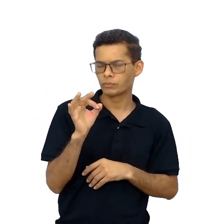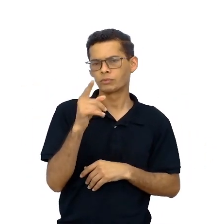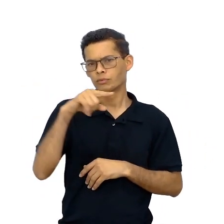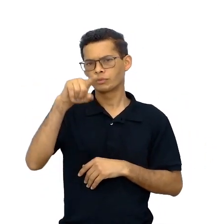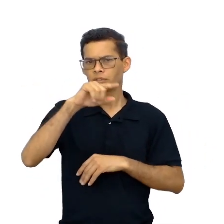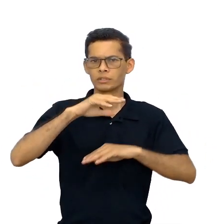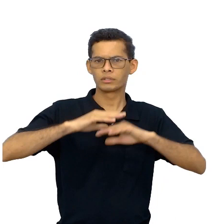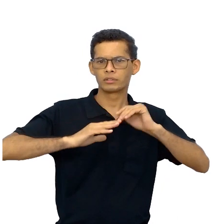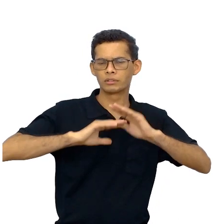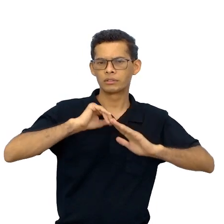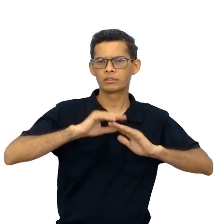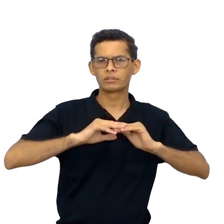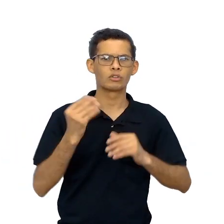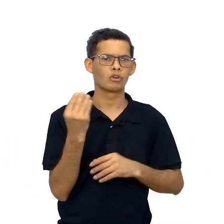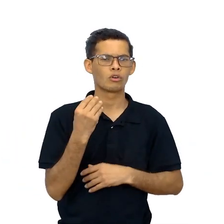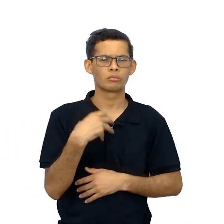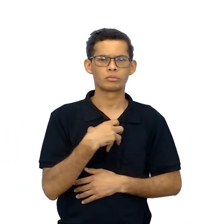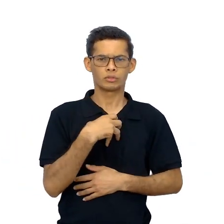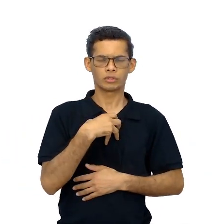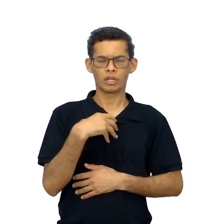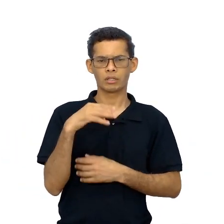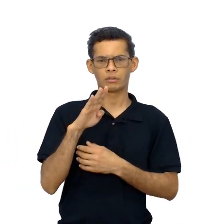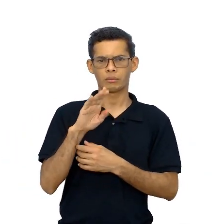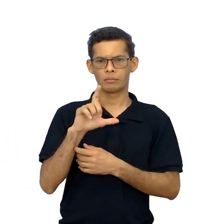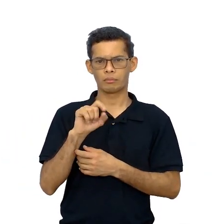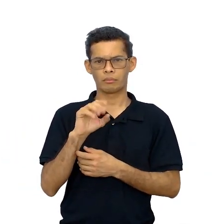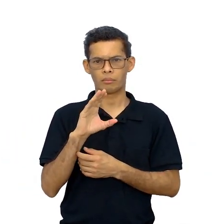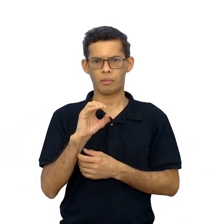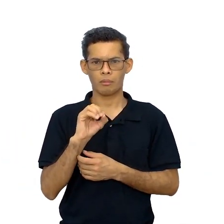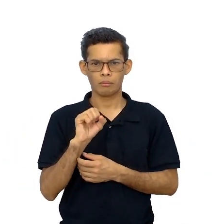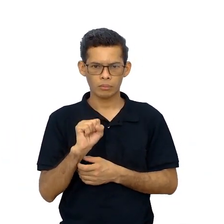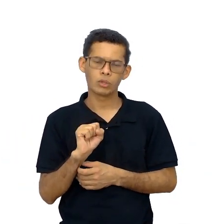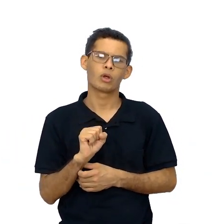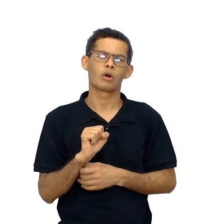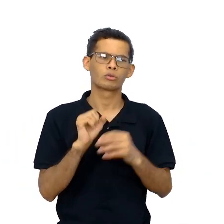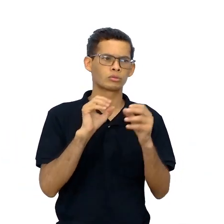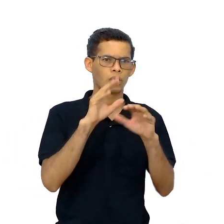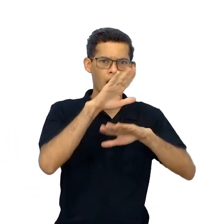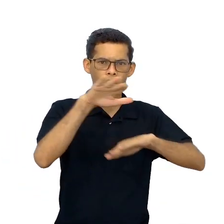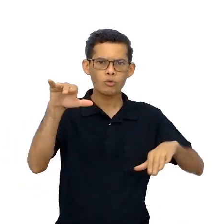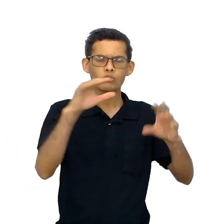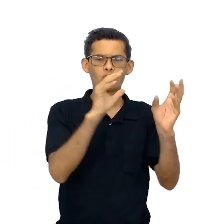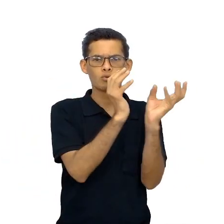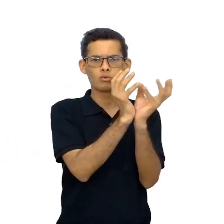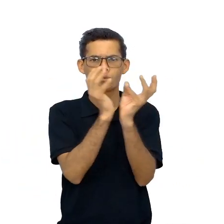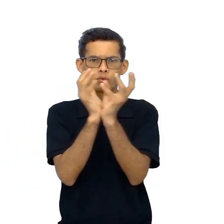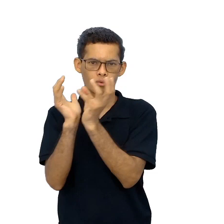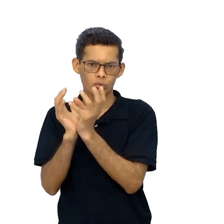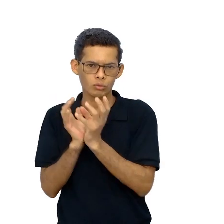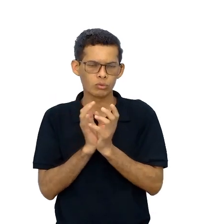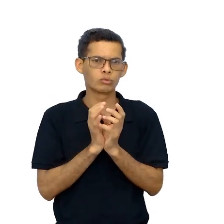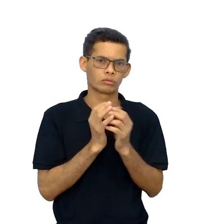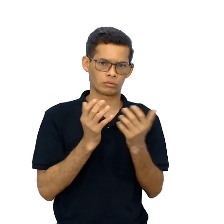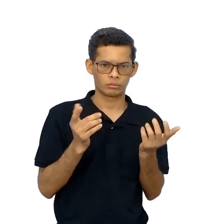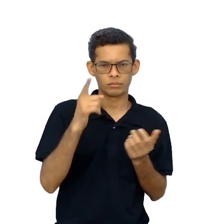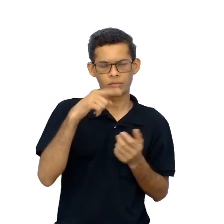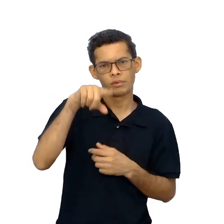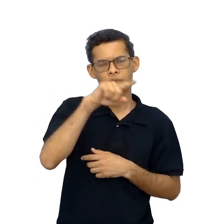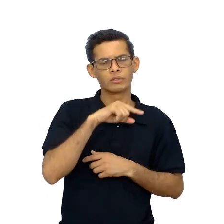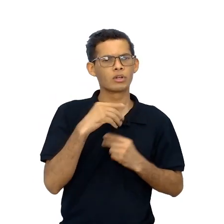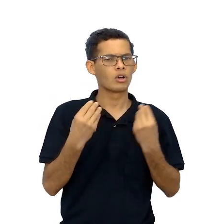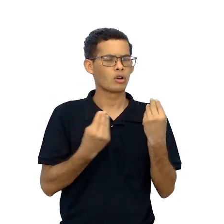por blocos de alunos, né, por grupos de alunos, né, dependendo da